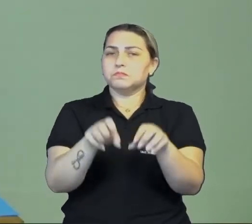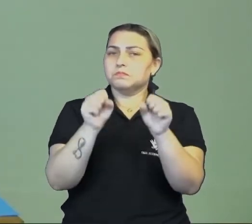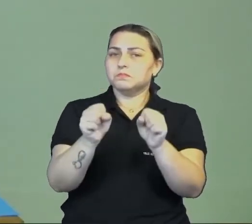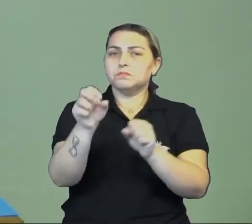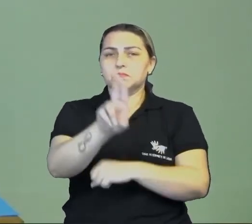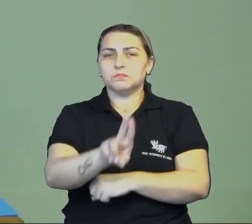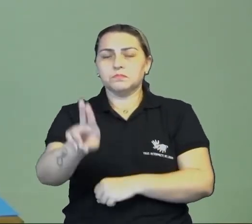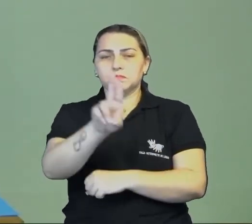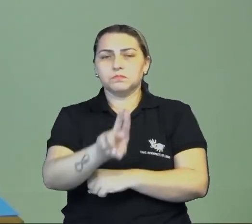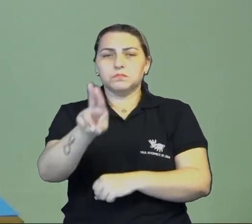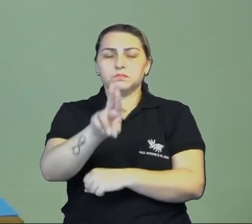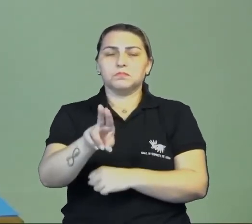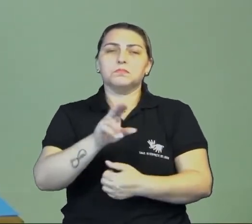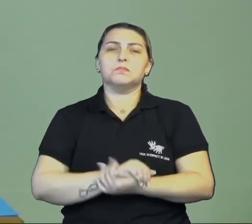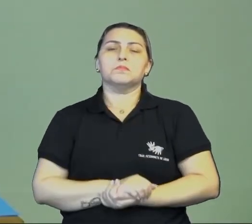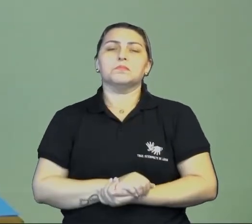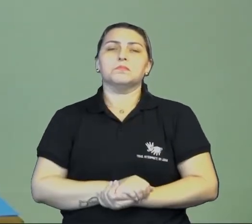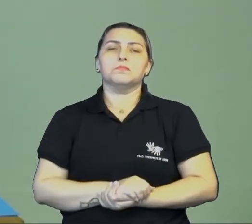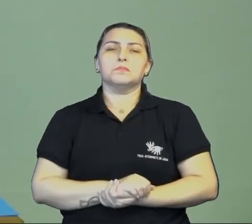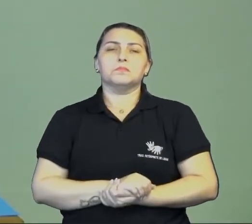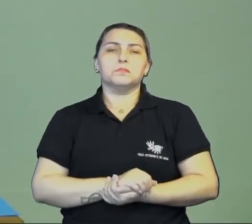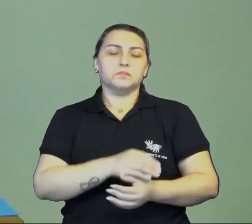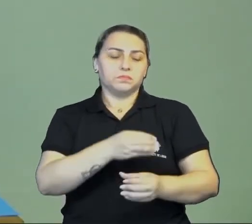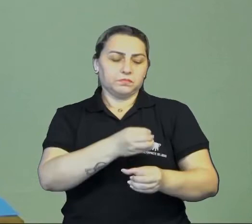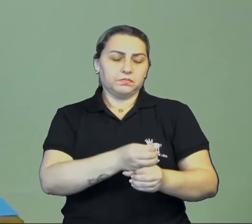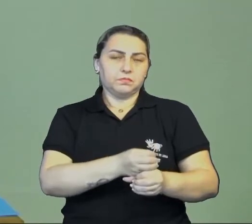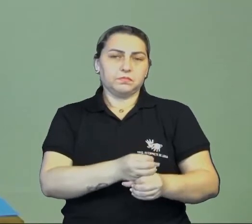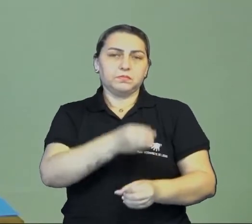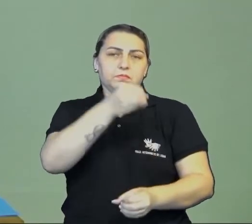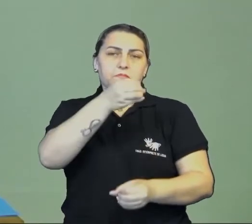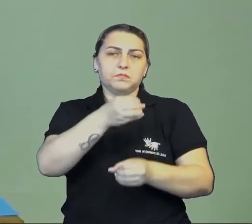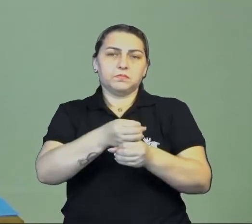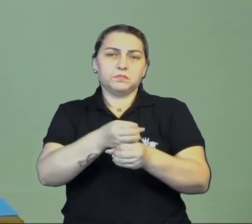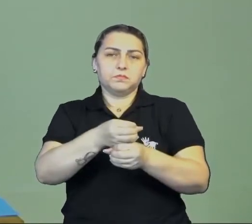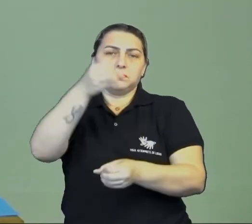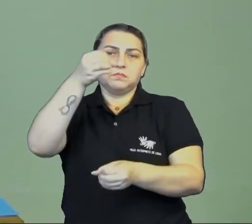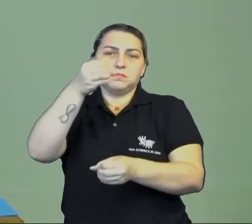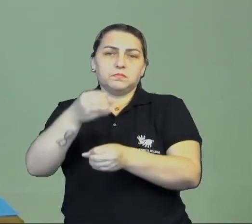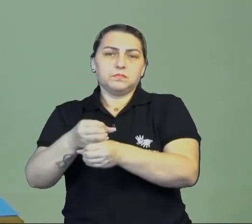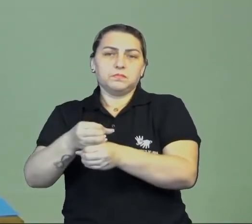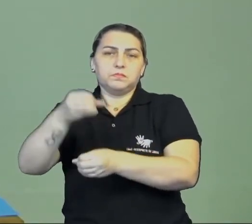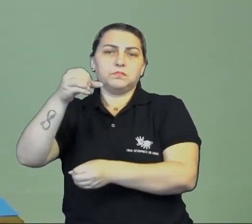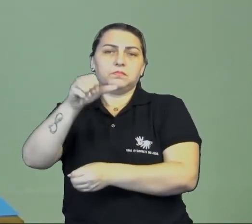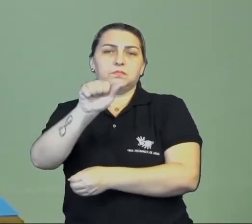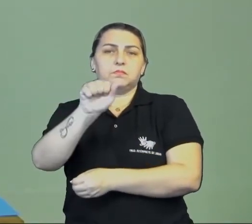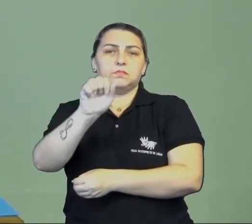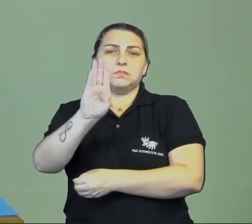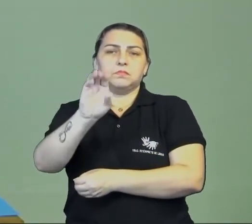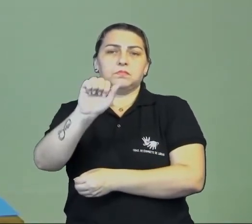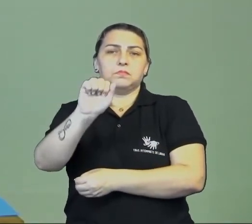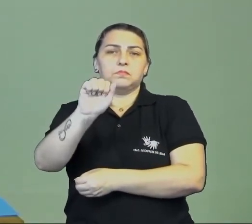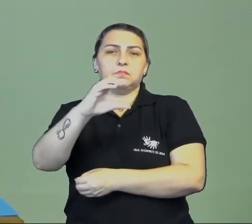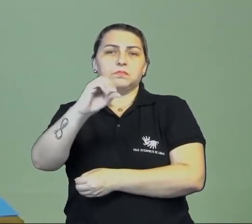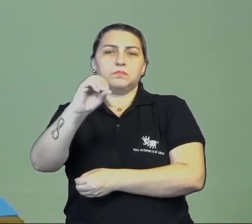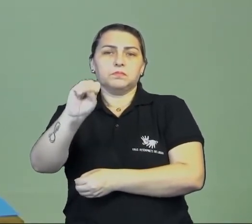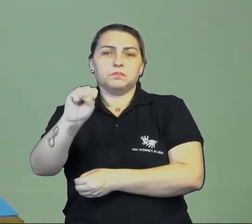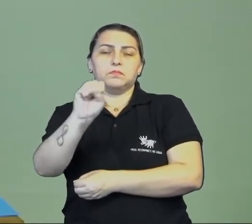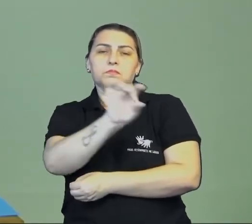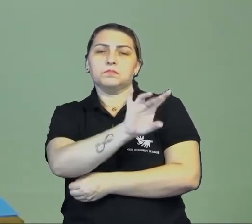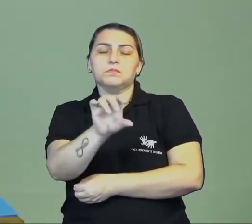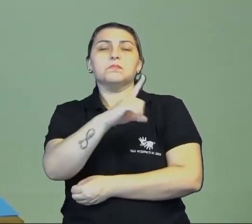podemos utilizar, são os ábacos, né? Os ábacos, olha só, para cada um eu tenho